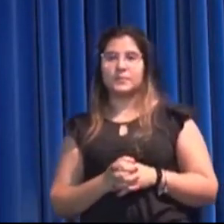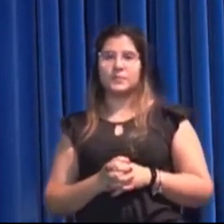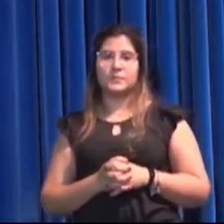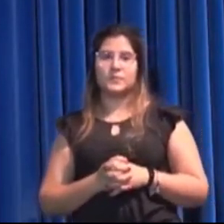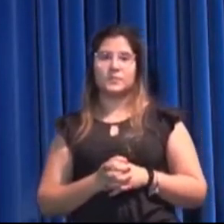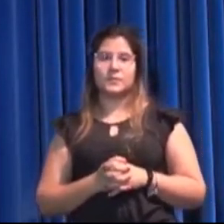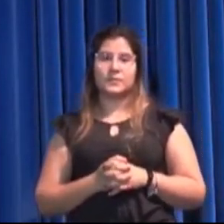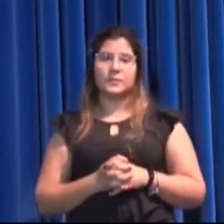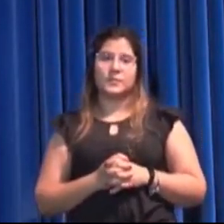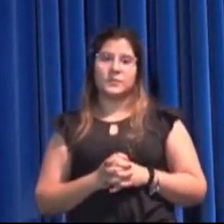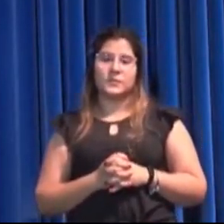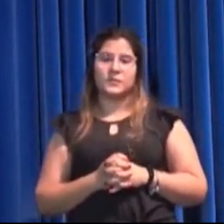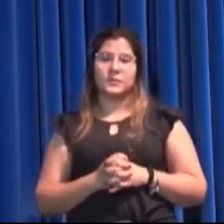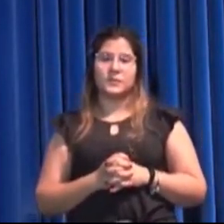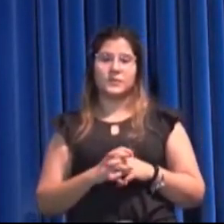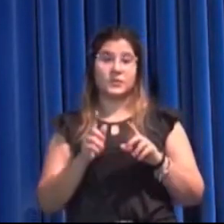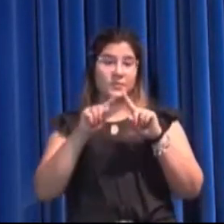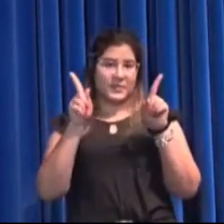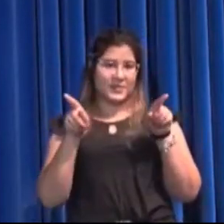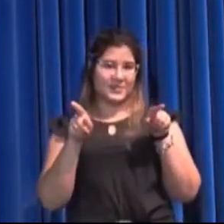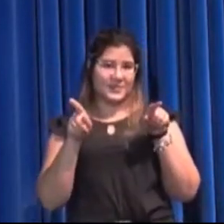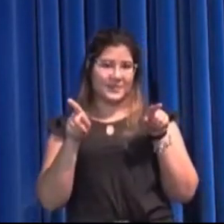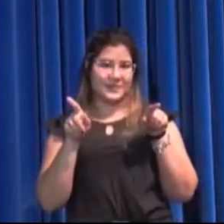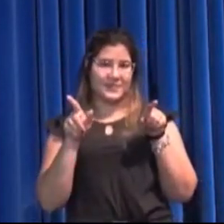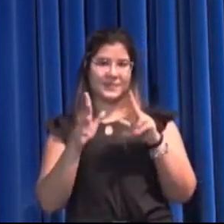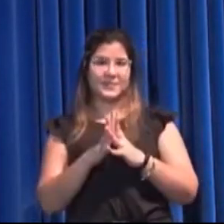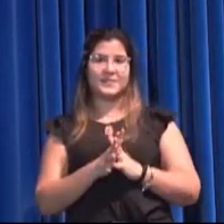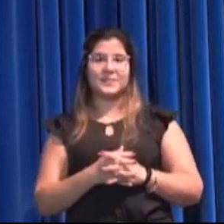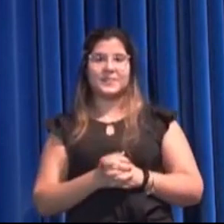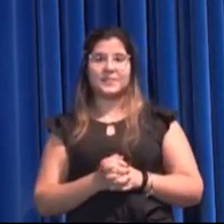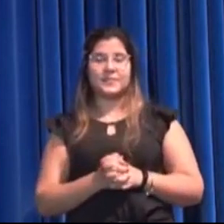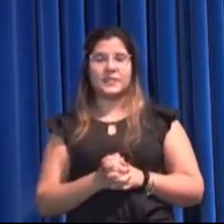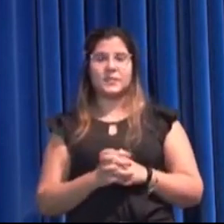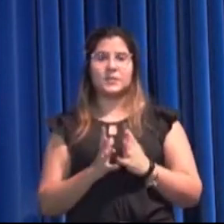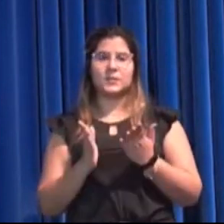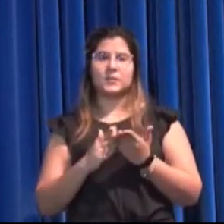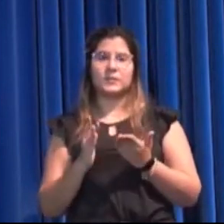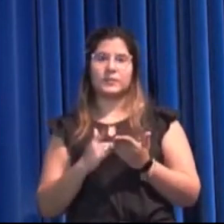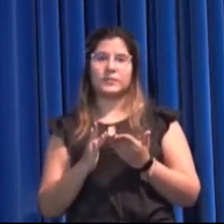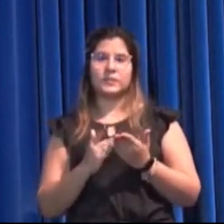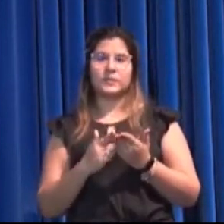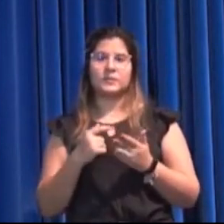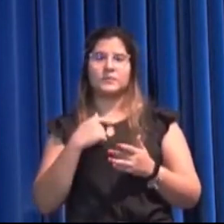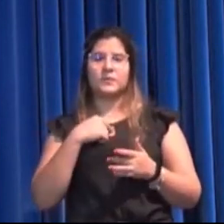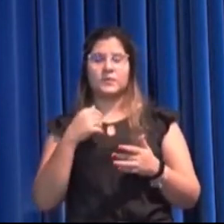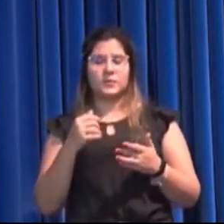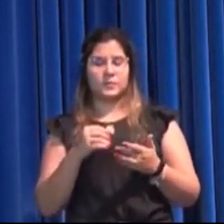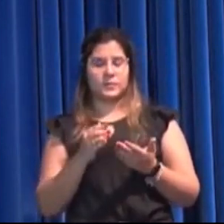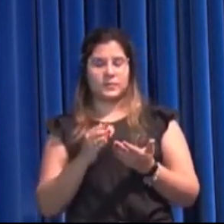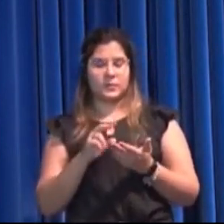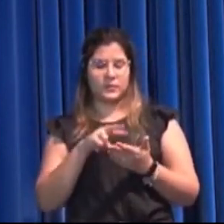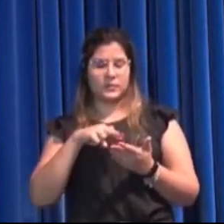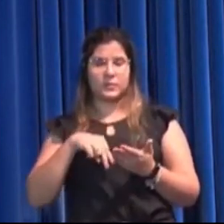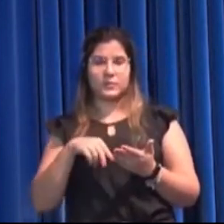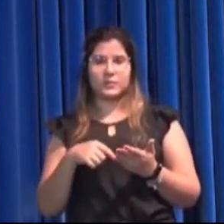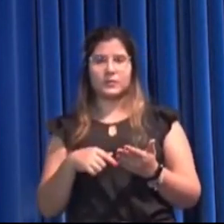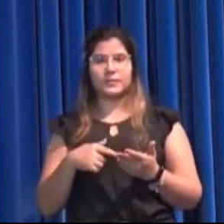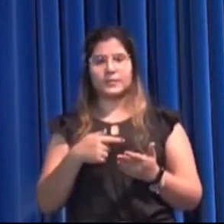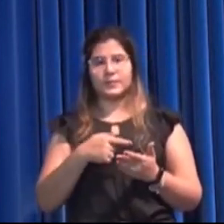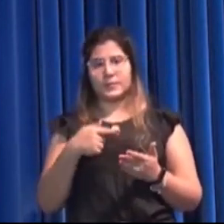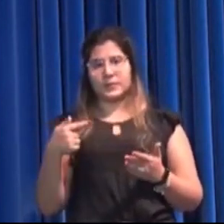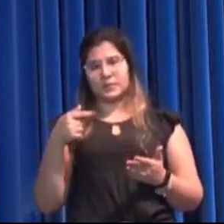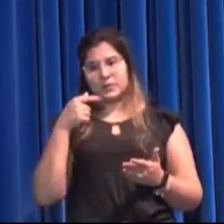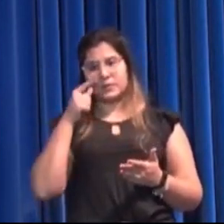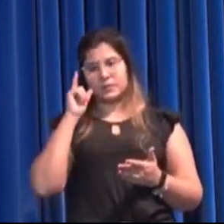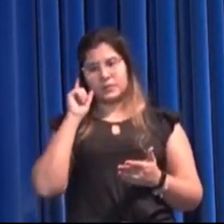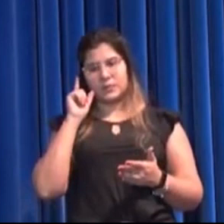agora, de um livro que eu estava lendo semana passada, do pastor Antônio Buchaim,